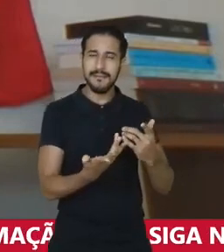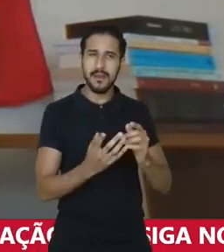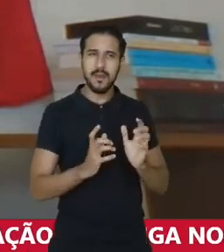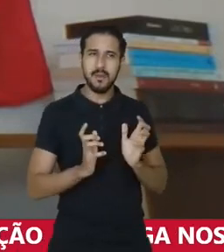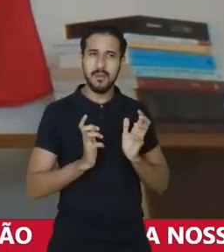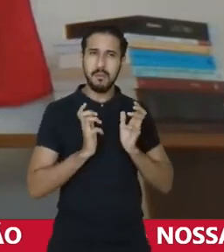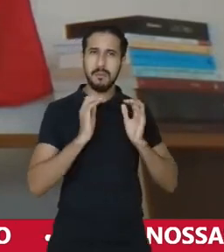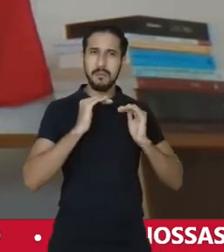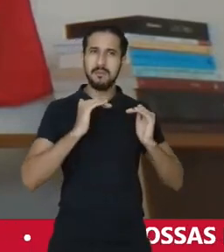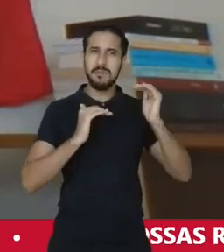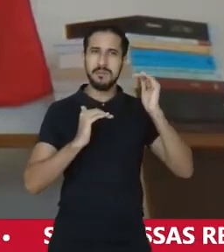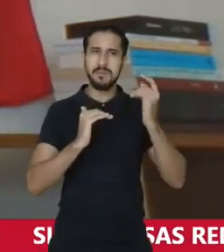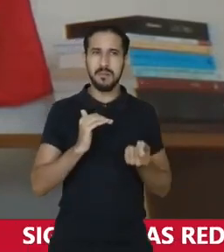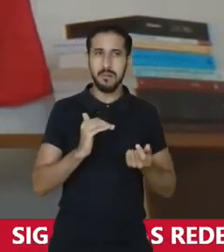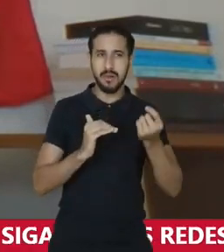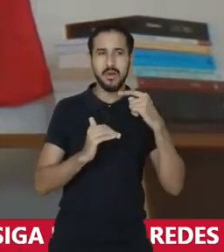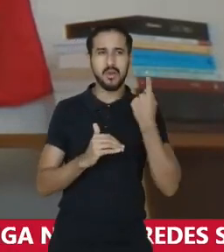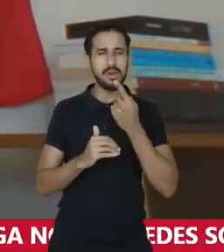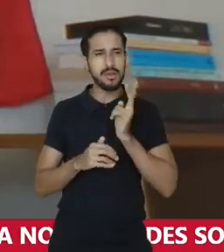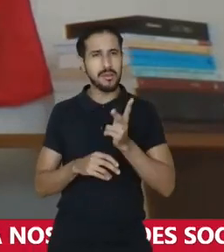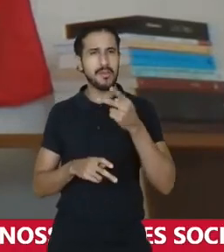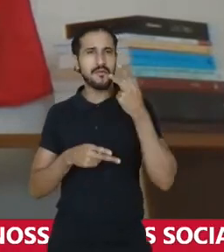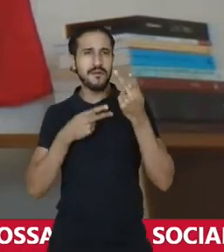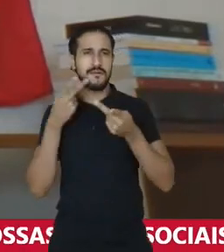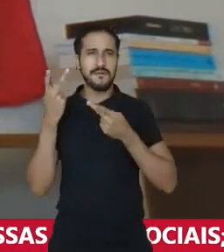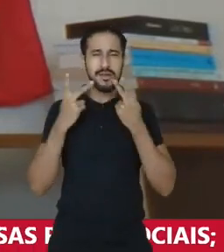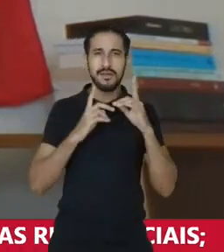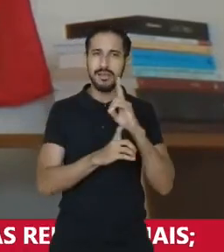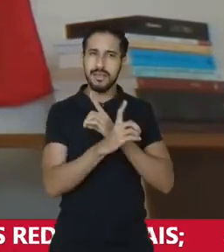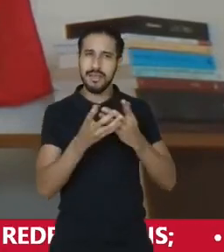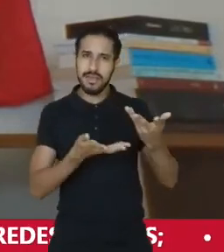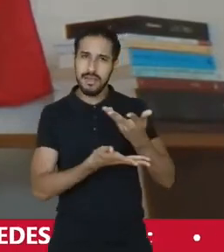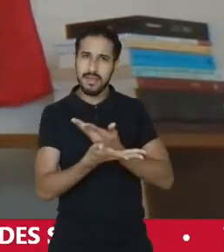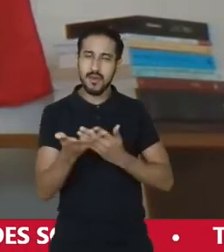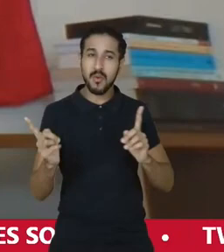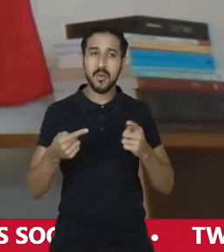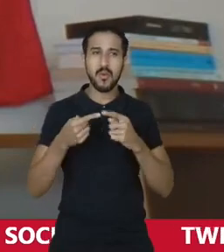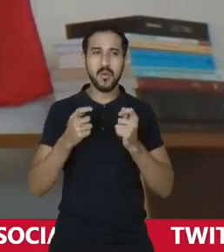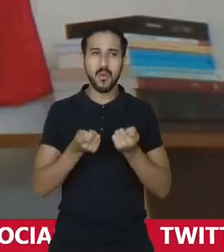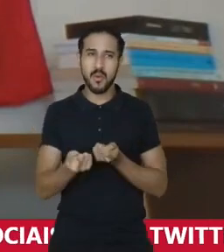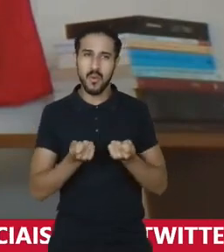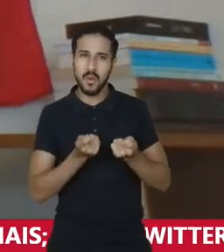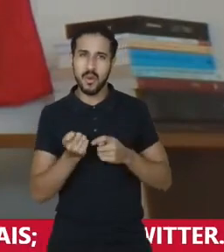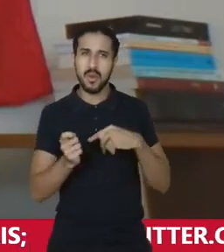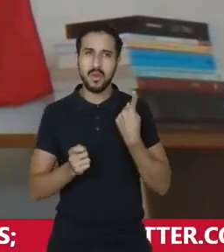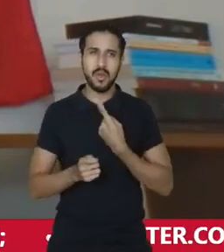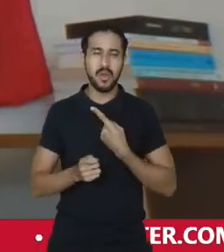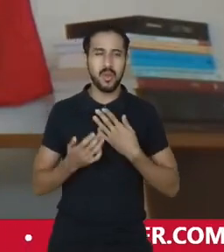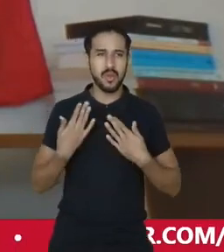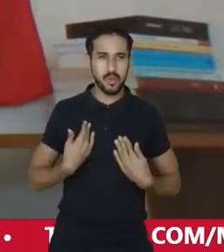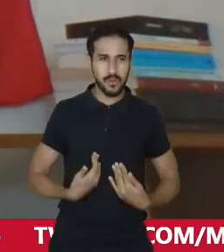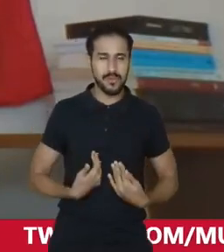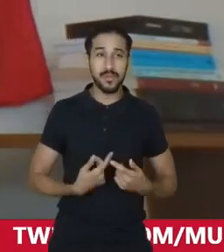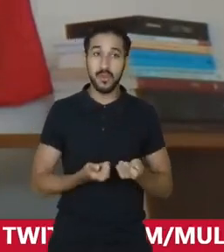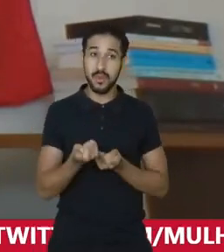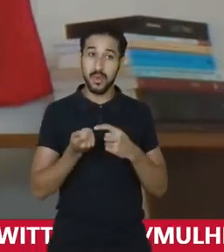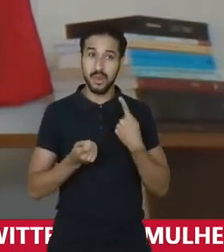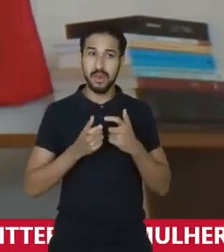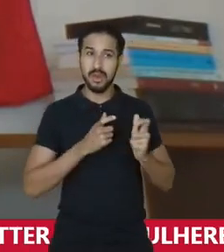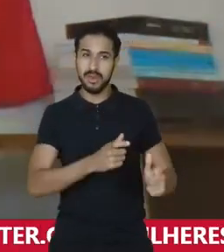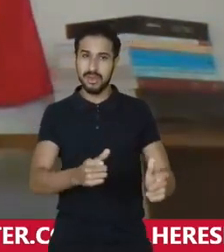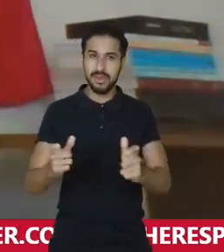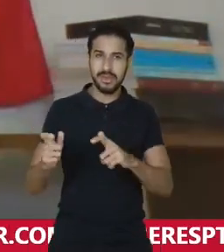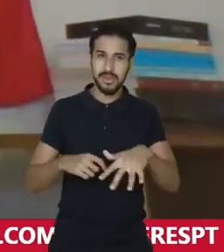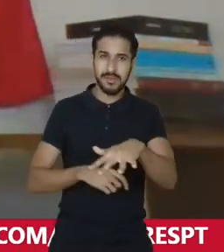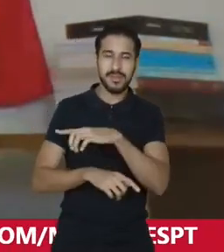acumula riqueza, né? E a gente tem falado muito que essas dinâmicas passam pelo controle dos nossos corpos, dos nossos